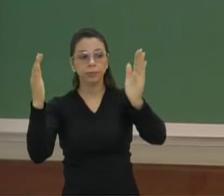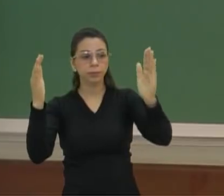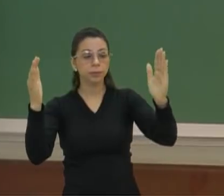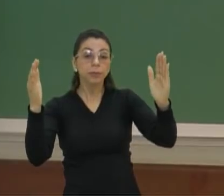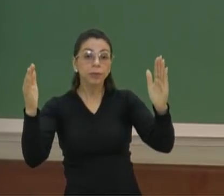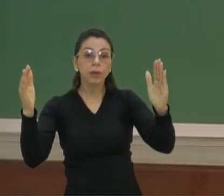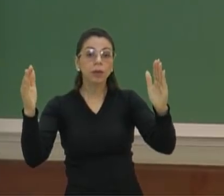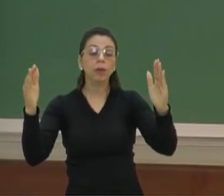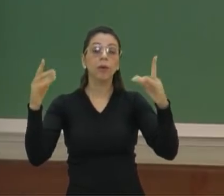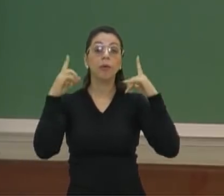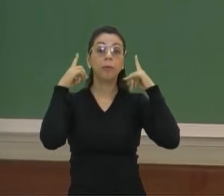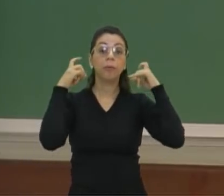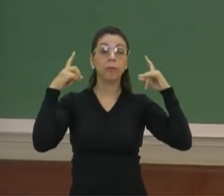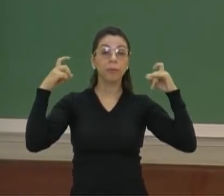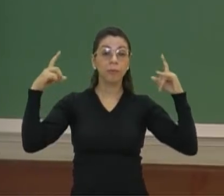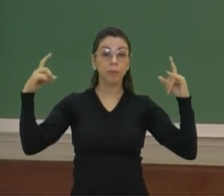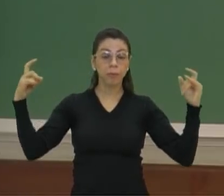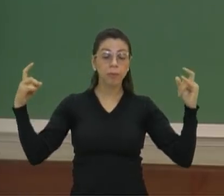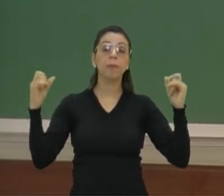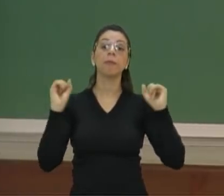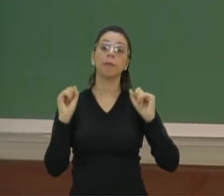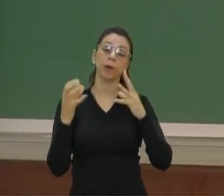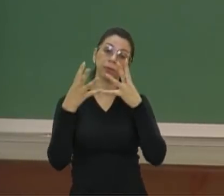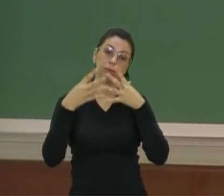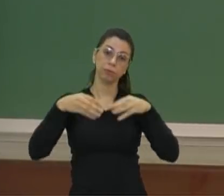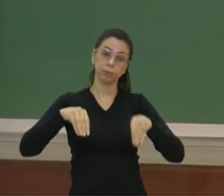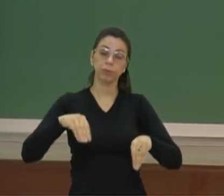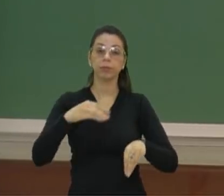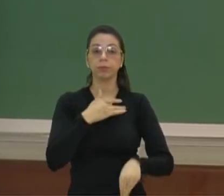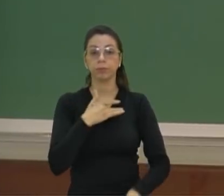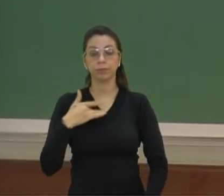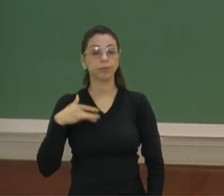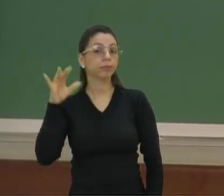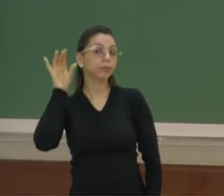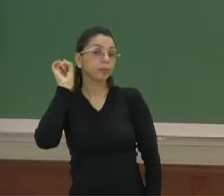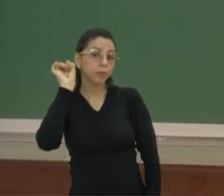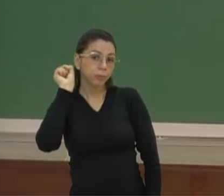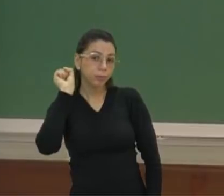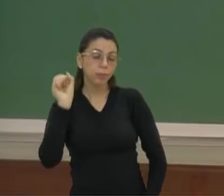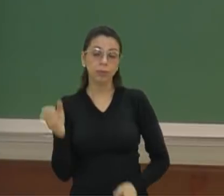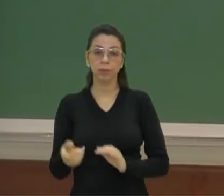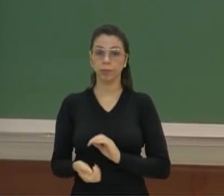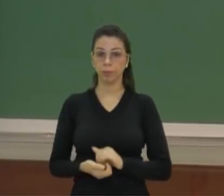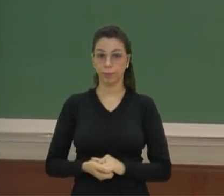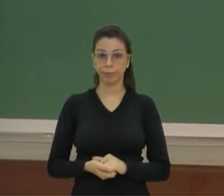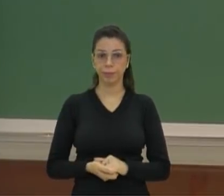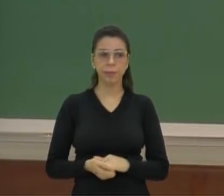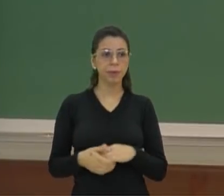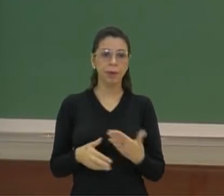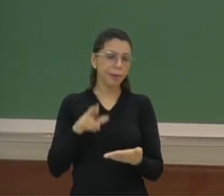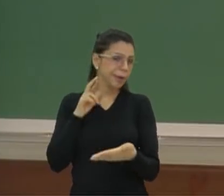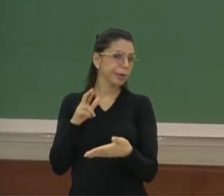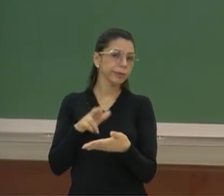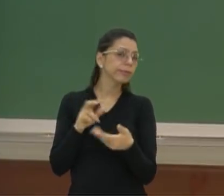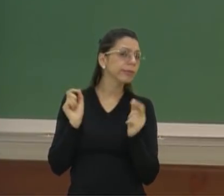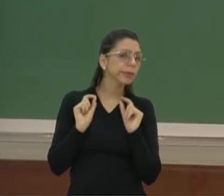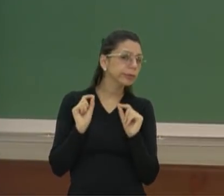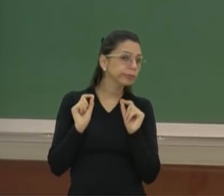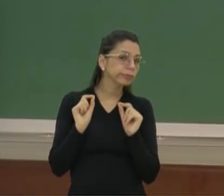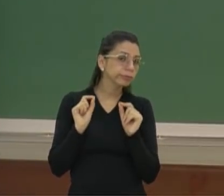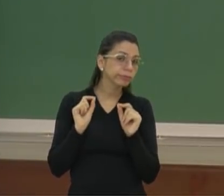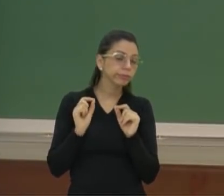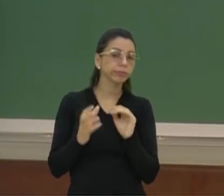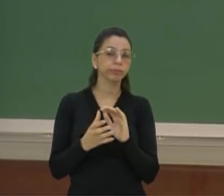desses objetos causam prejuízo à nossa audição. Então, qual é a resposta? Você poderia ter respondido de